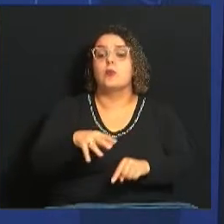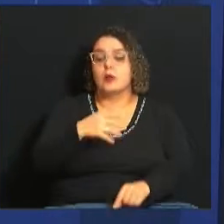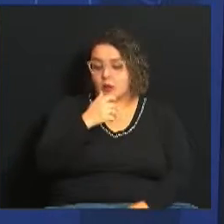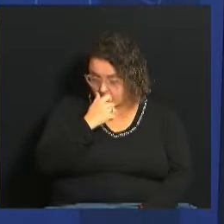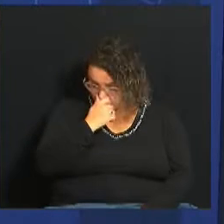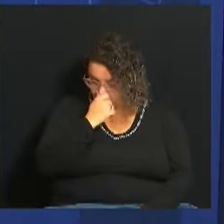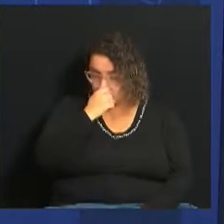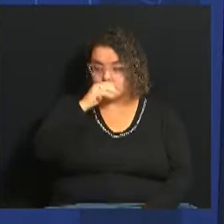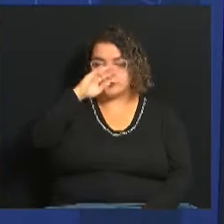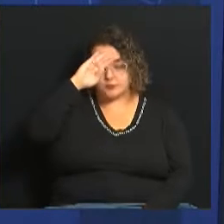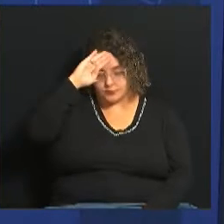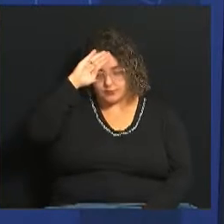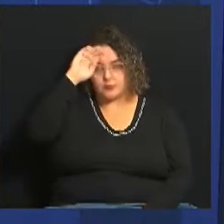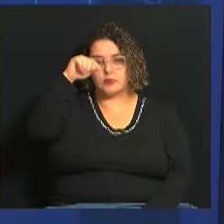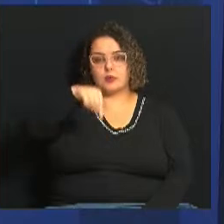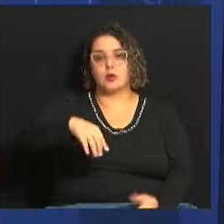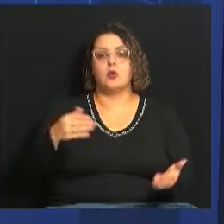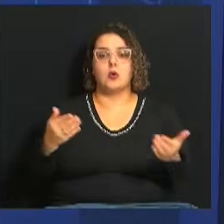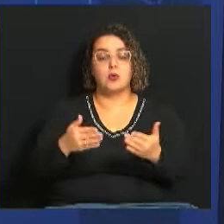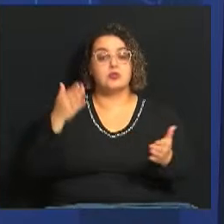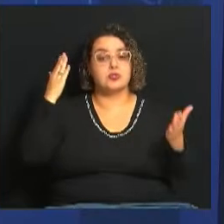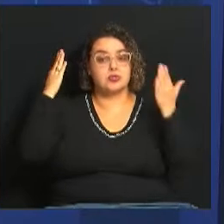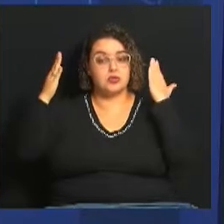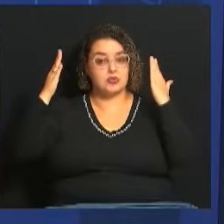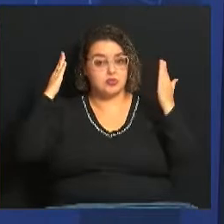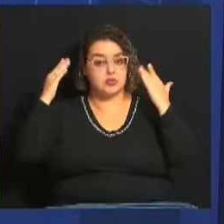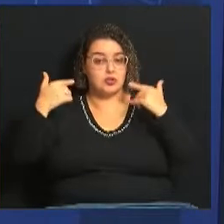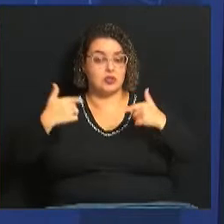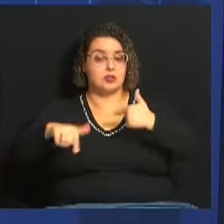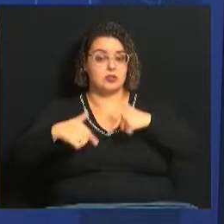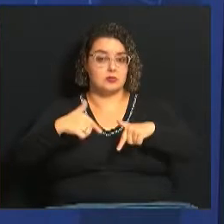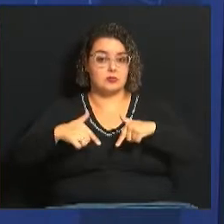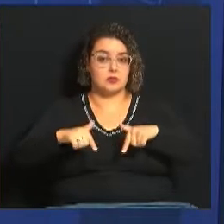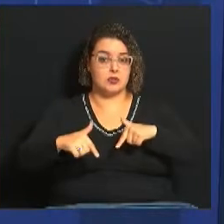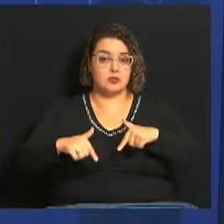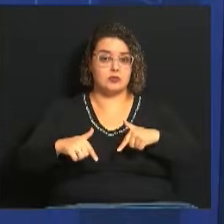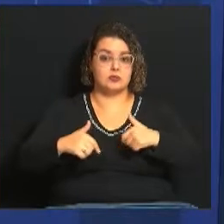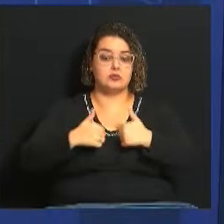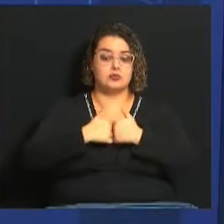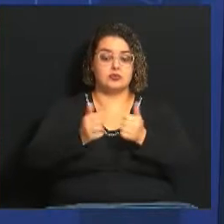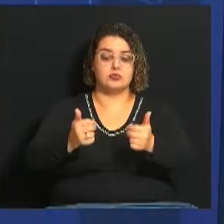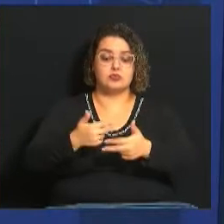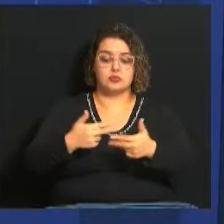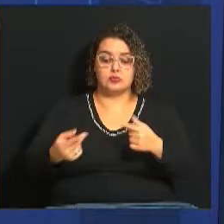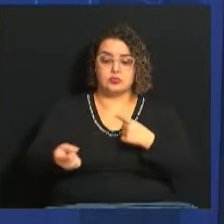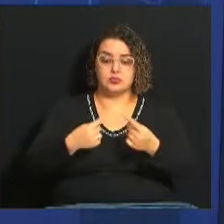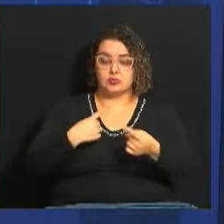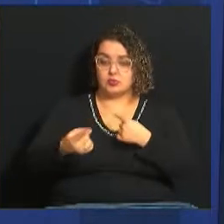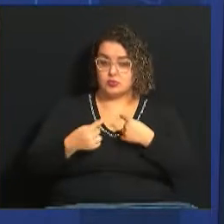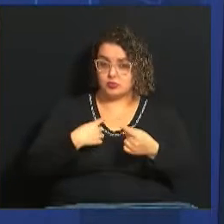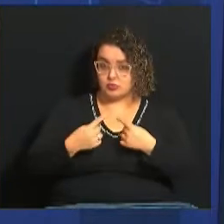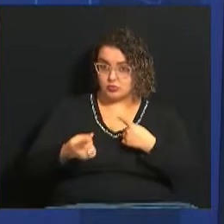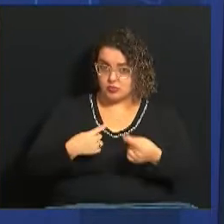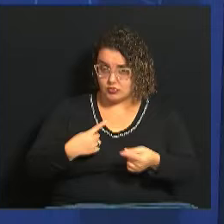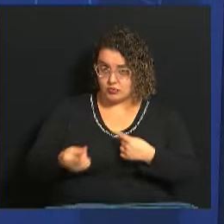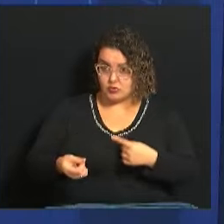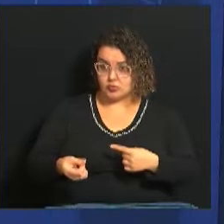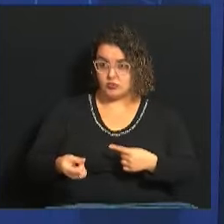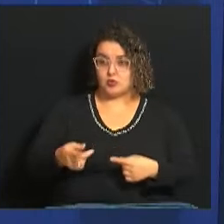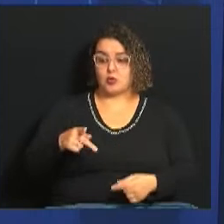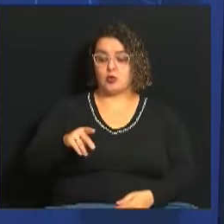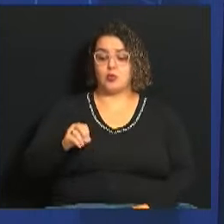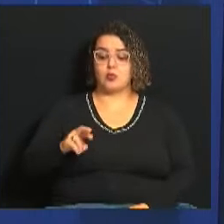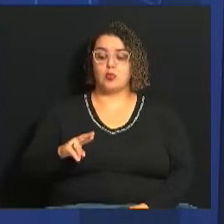de hoje, hein? Caminhoneiros, trabalhadores do transporte coletivo rodoviário, trabalhadores